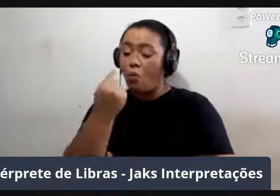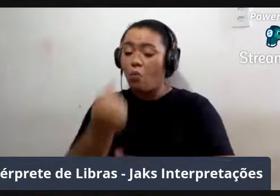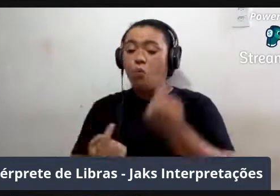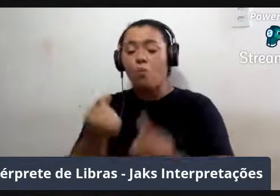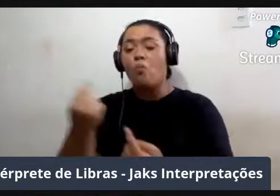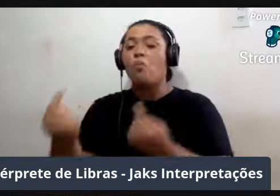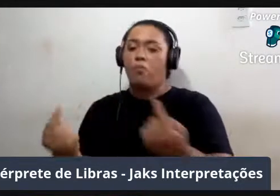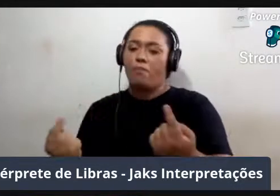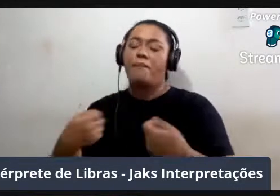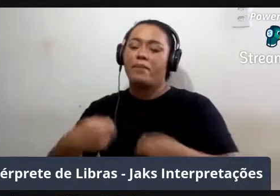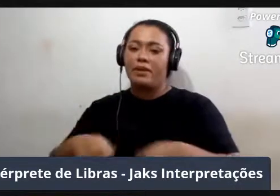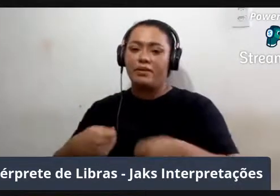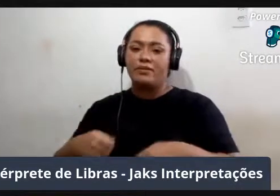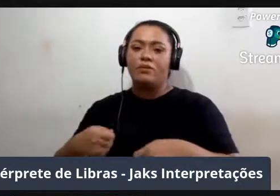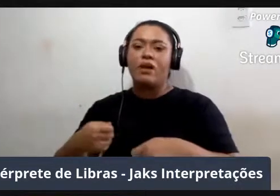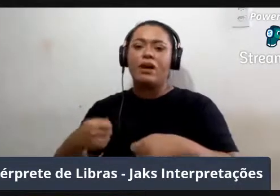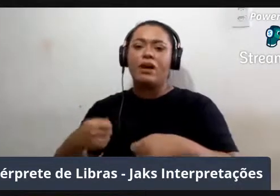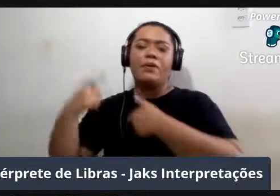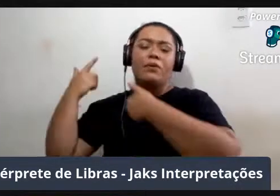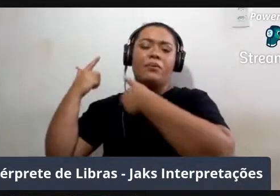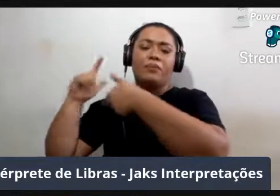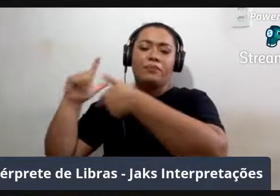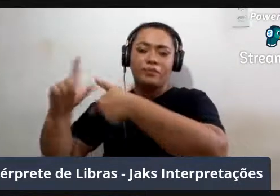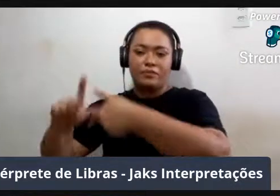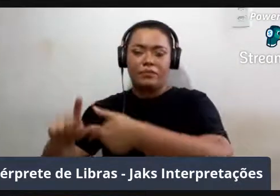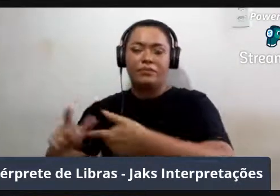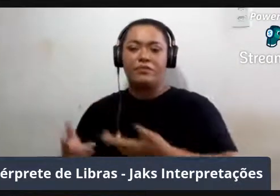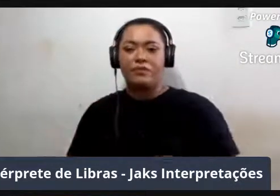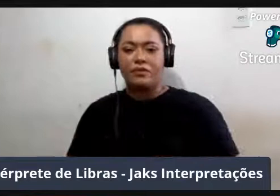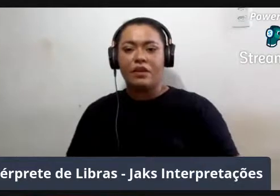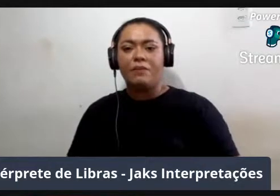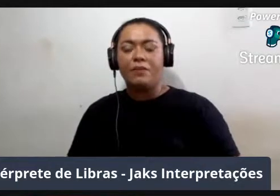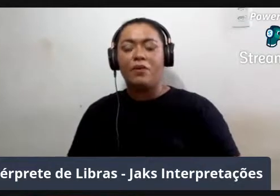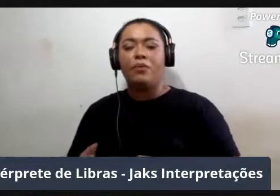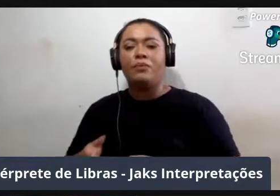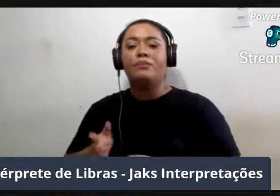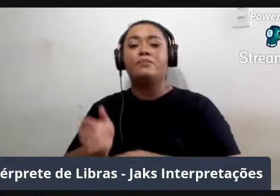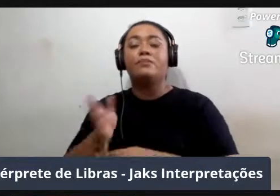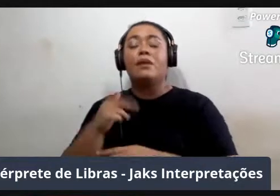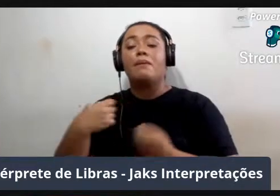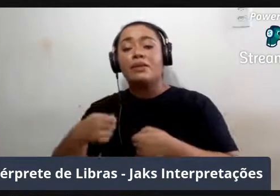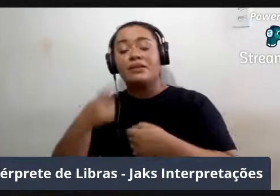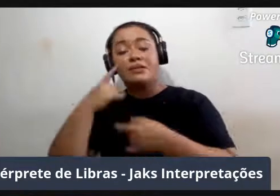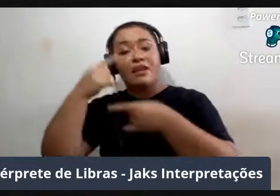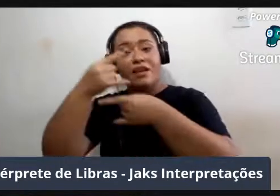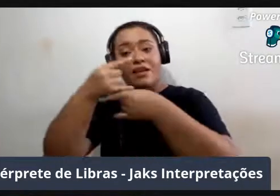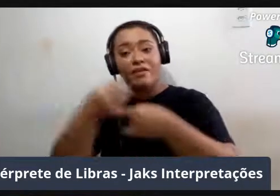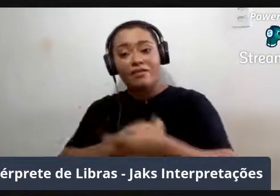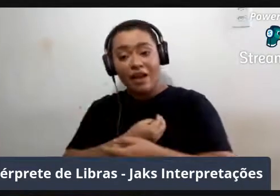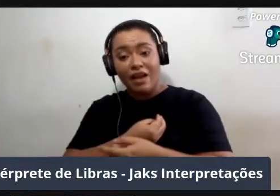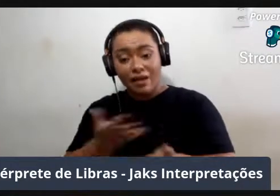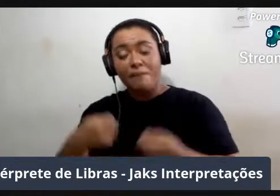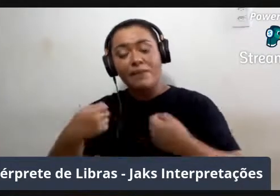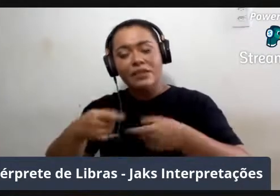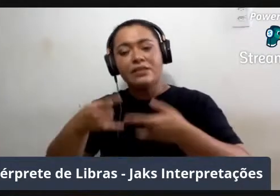quem tiver assistir, né? O pessoal que estiver assistindo tem que estar de máscara.